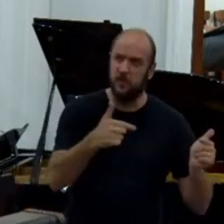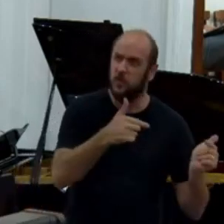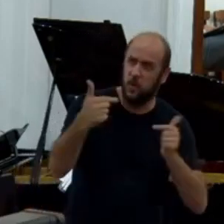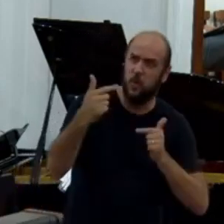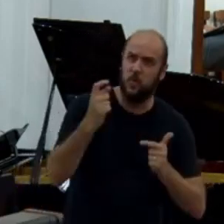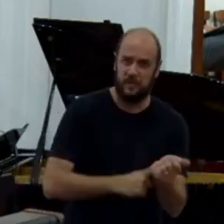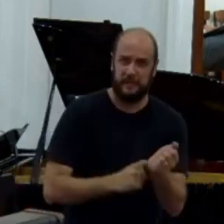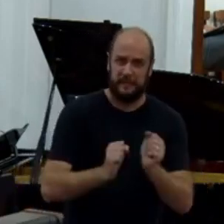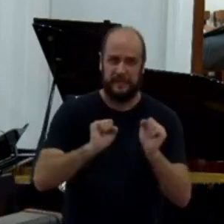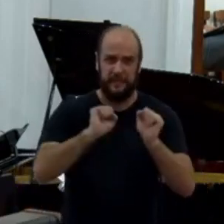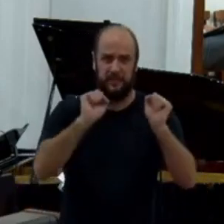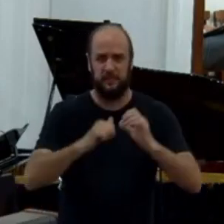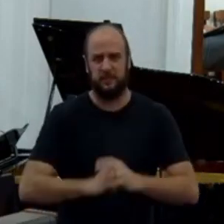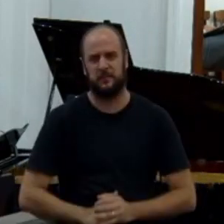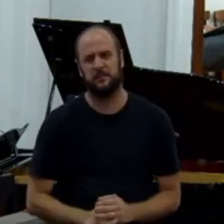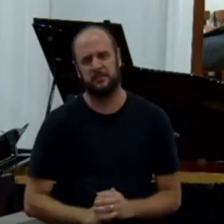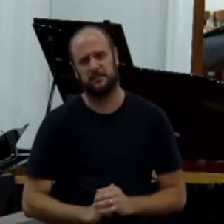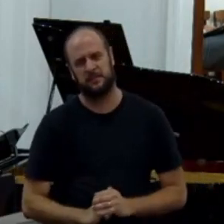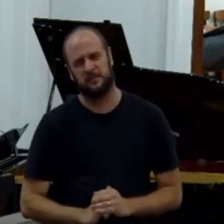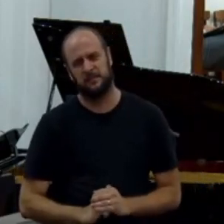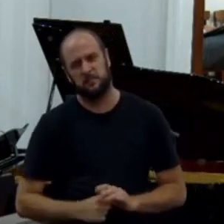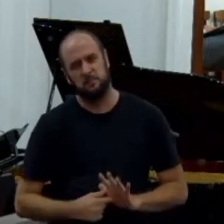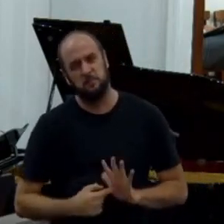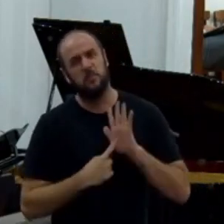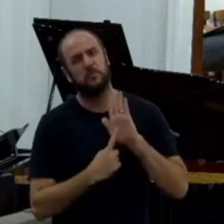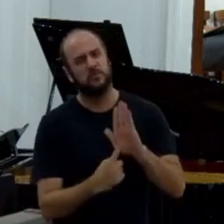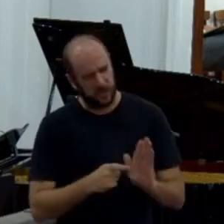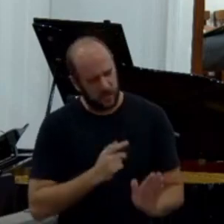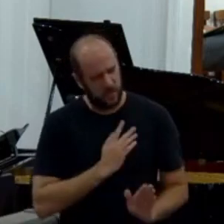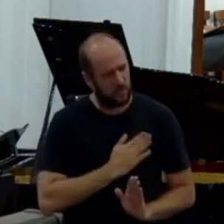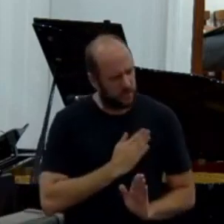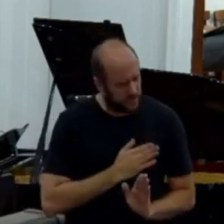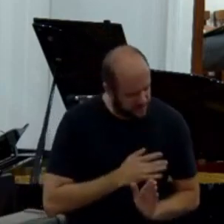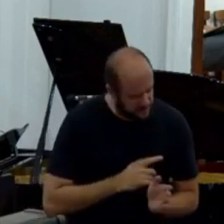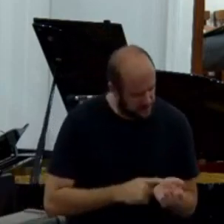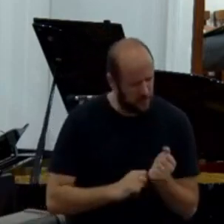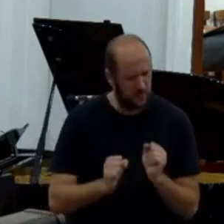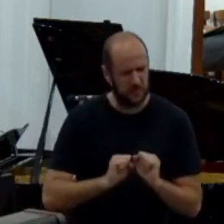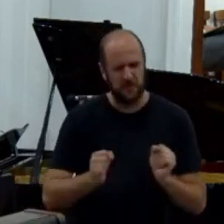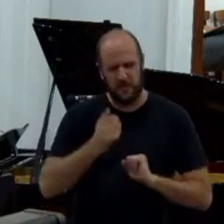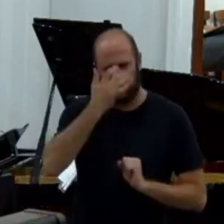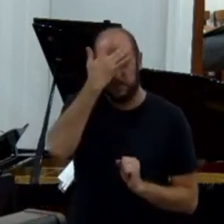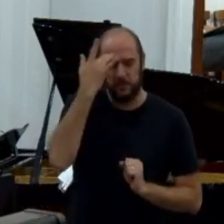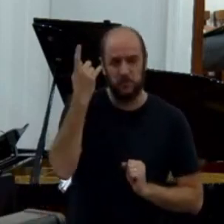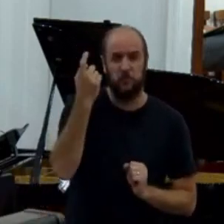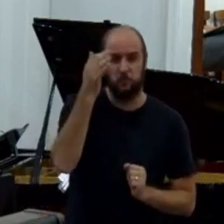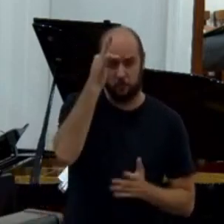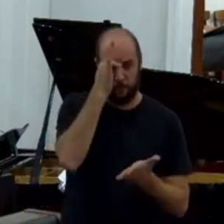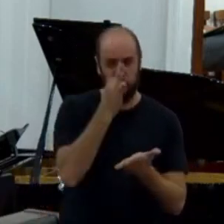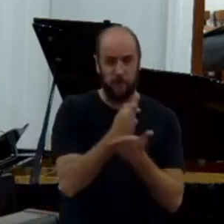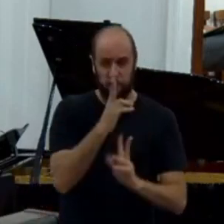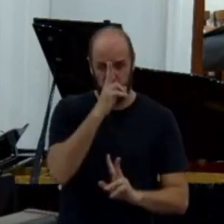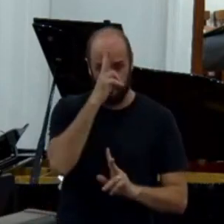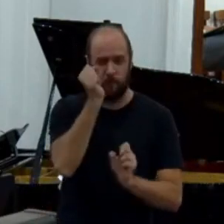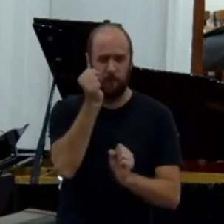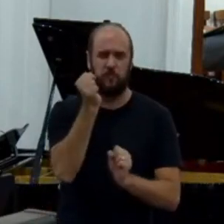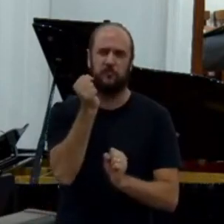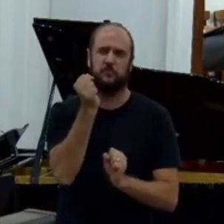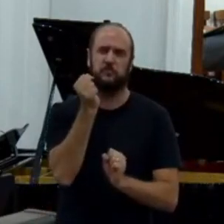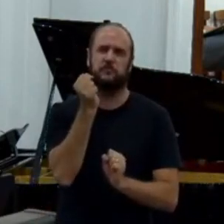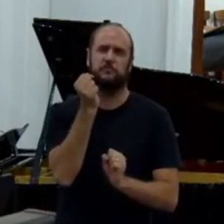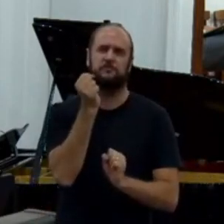ira pecaminosa. Expor o nosso coração irado para um irmão maduro na fé nos faz